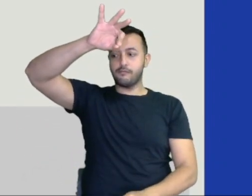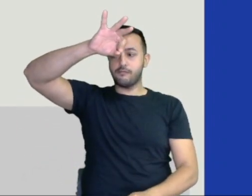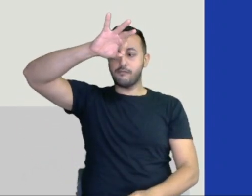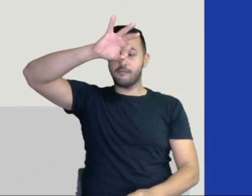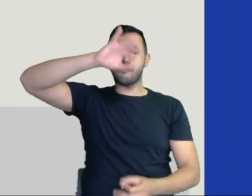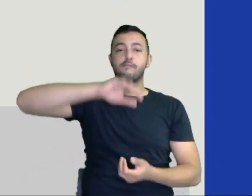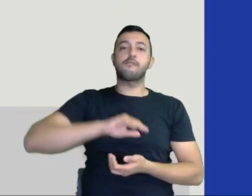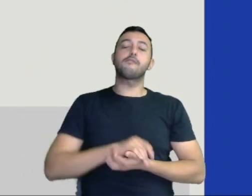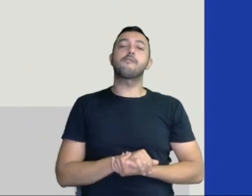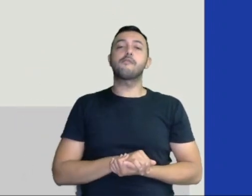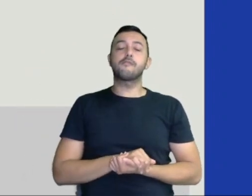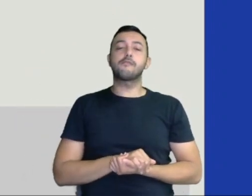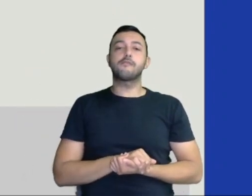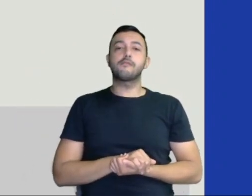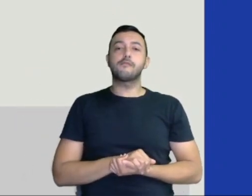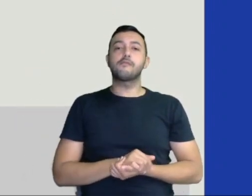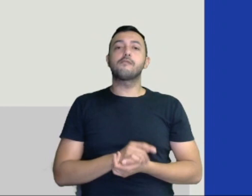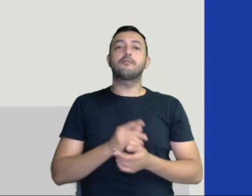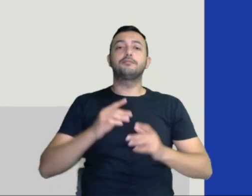uma